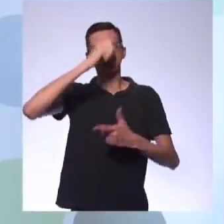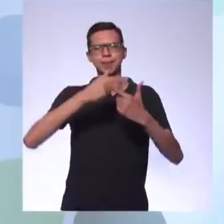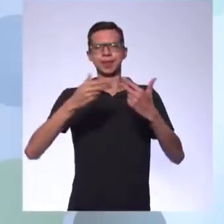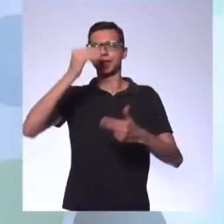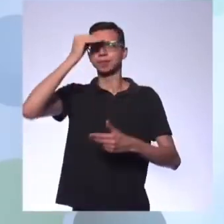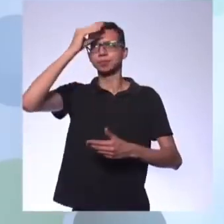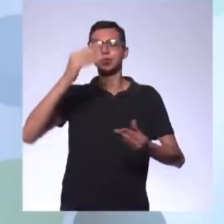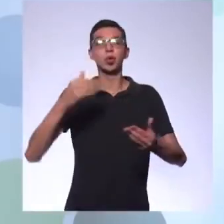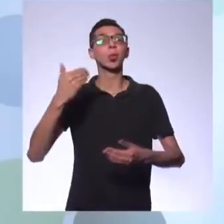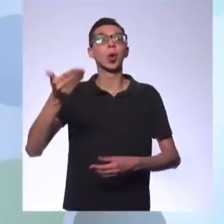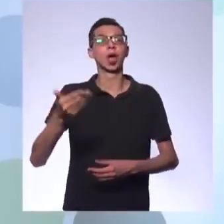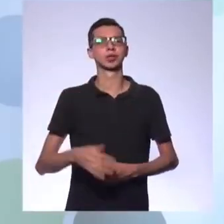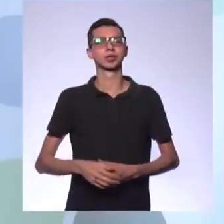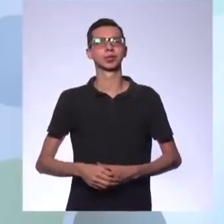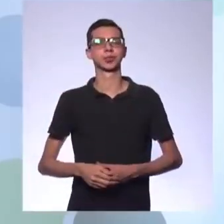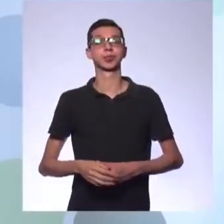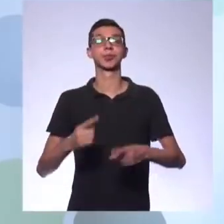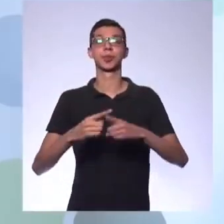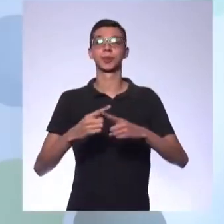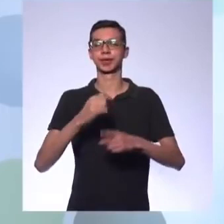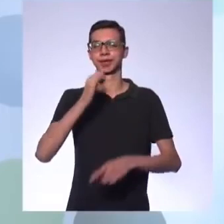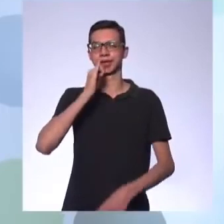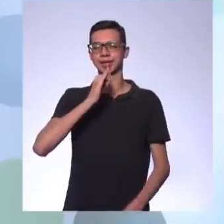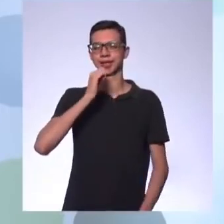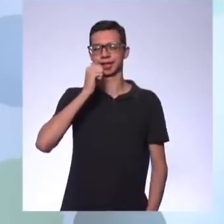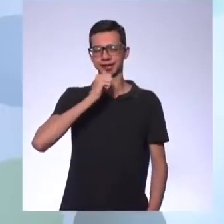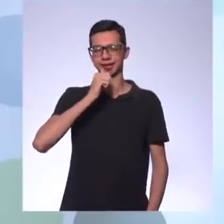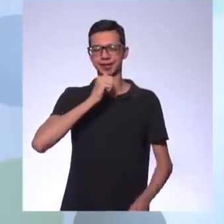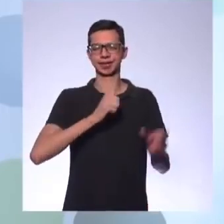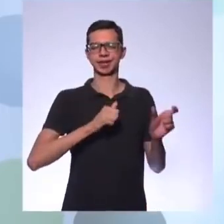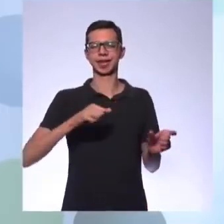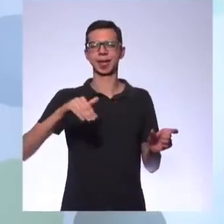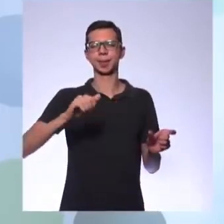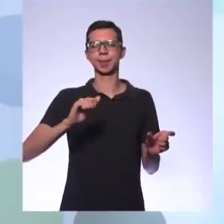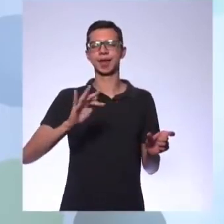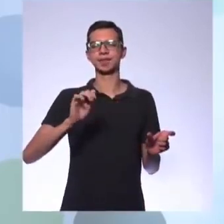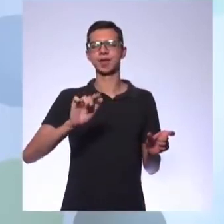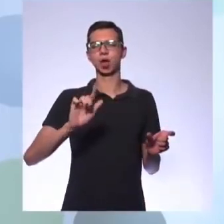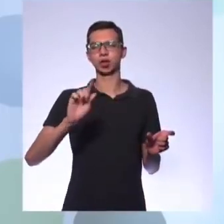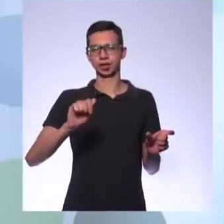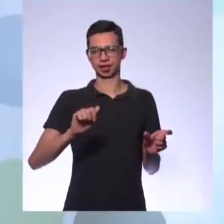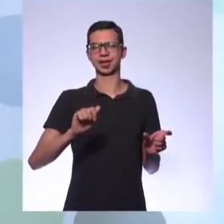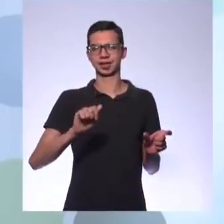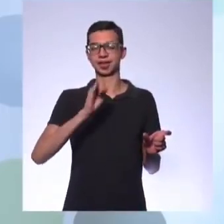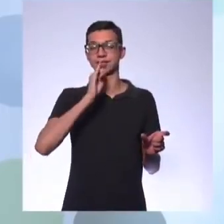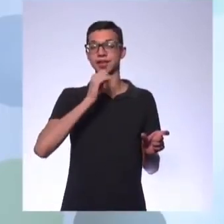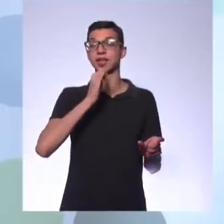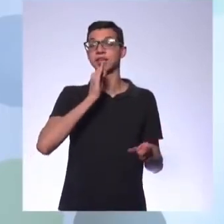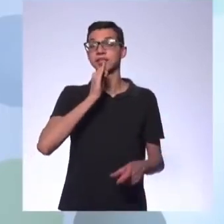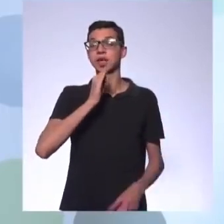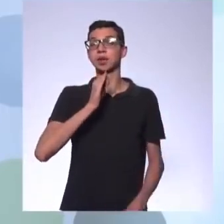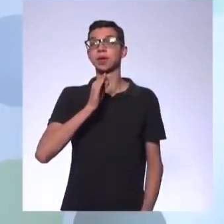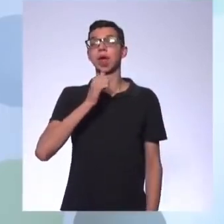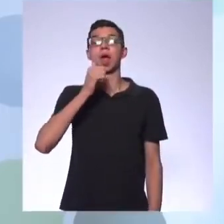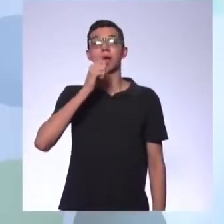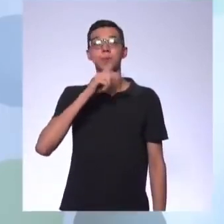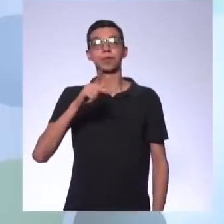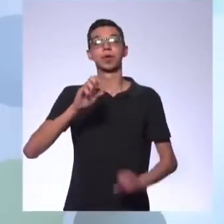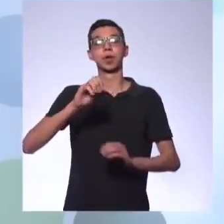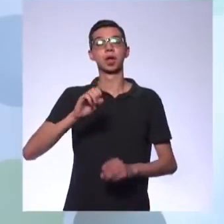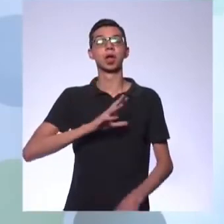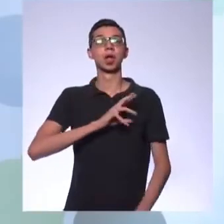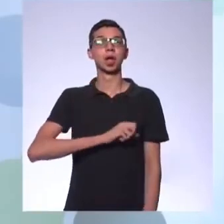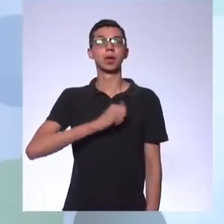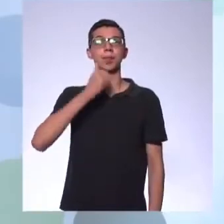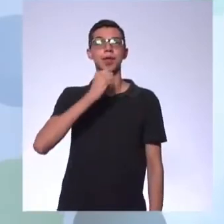fala isso? Porque na cabeça da Mafalda, apenas decodificar, ama, minha avó, tal, não tem sentido. Tem sentido o quê? Ler